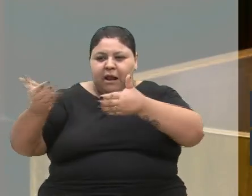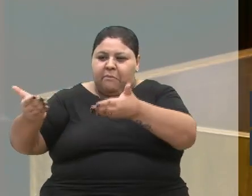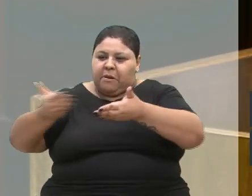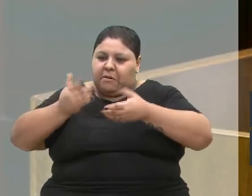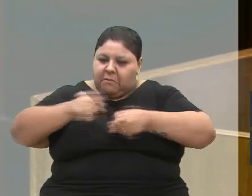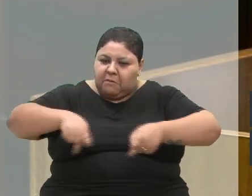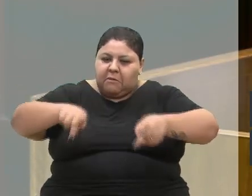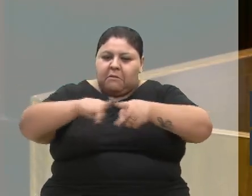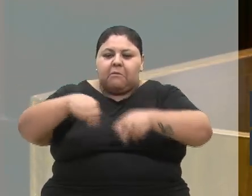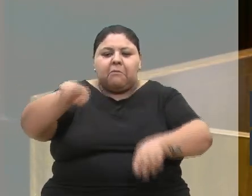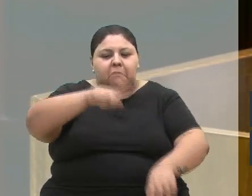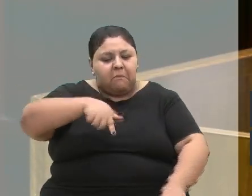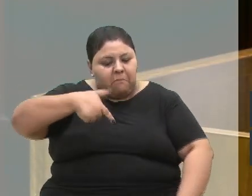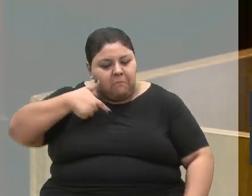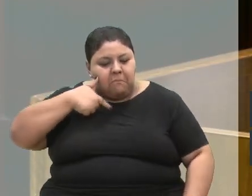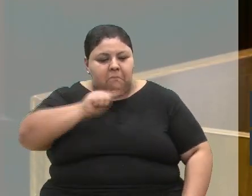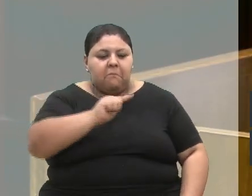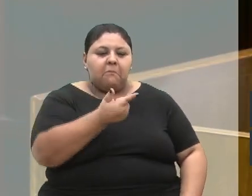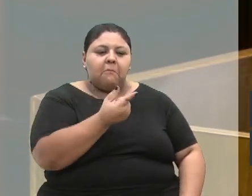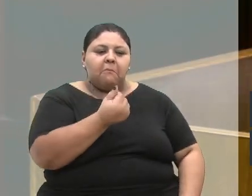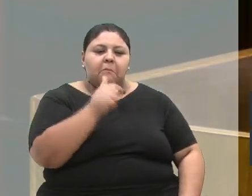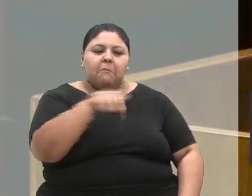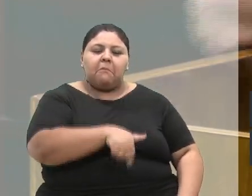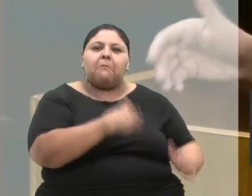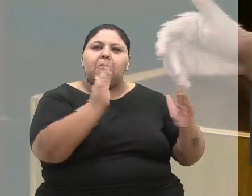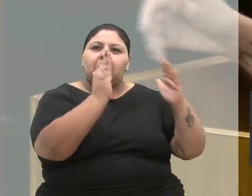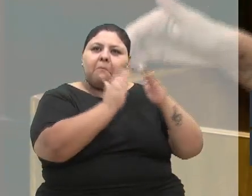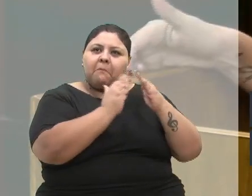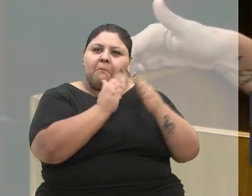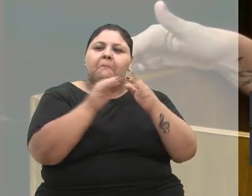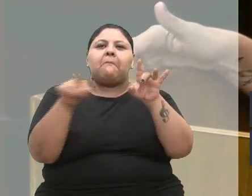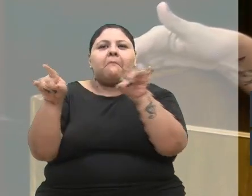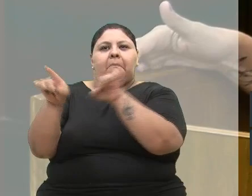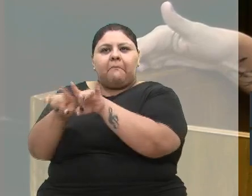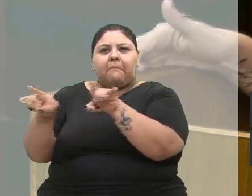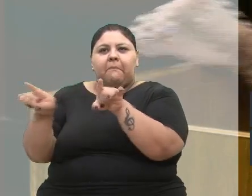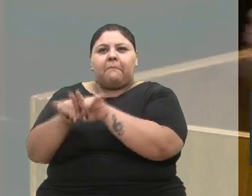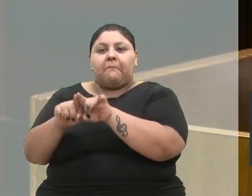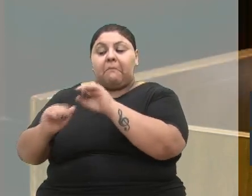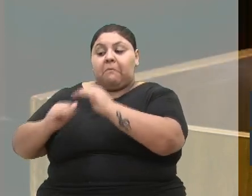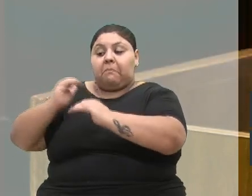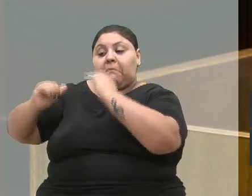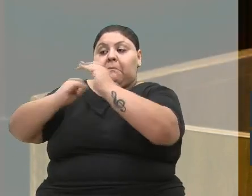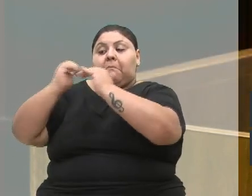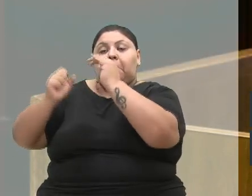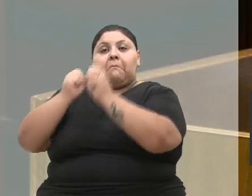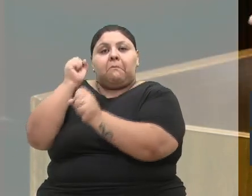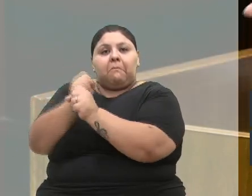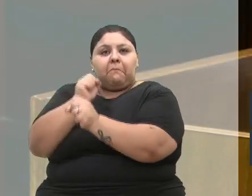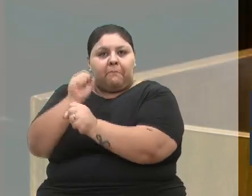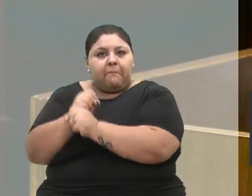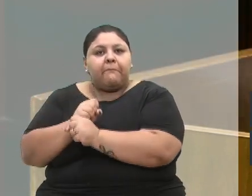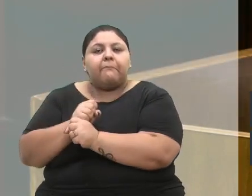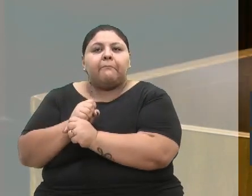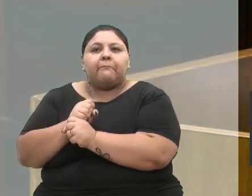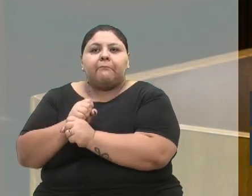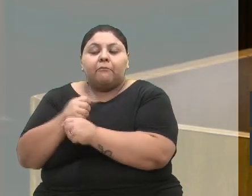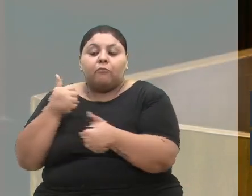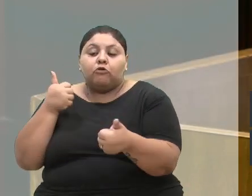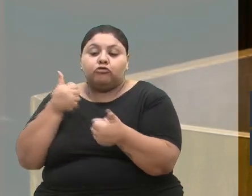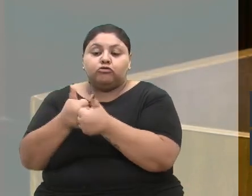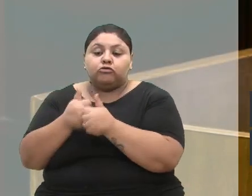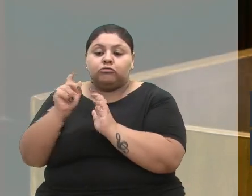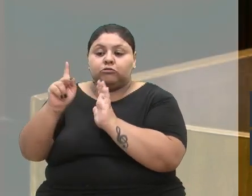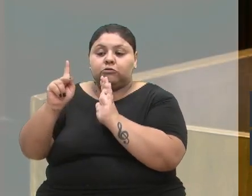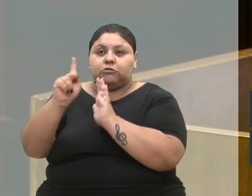está conseguindo recurso para casa. Além disso, a gente está desenvolvendo reformas junto, né, com um projeto